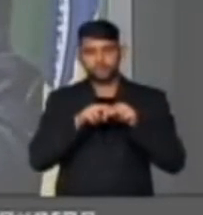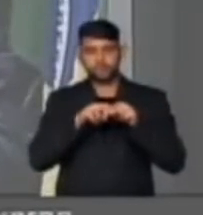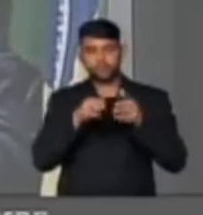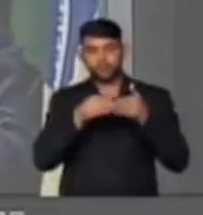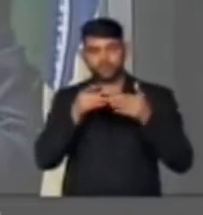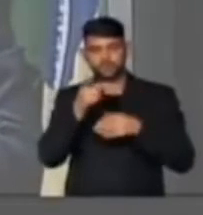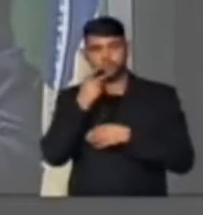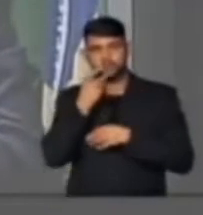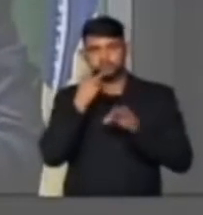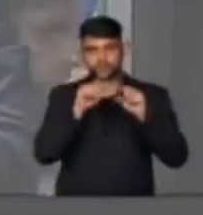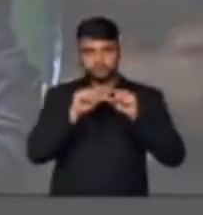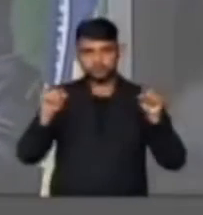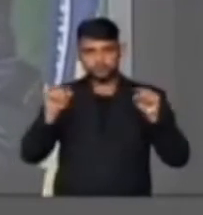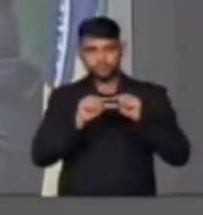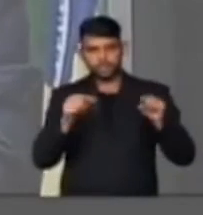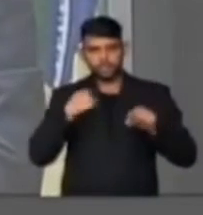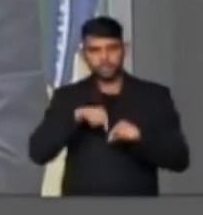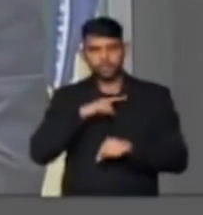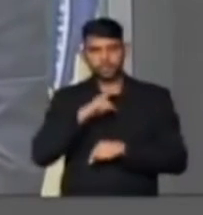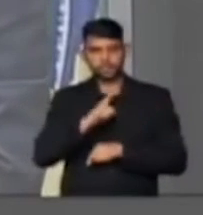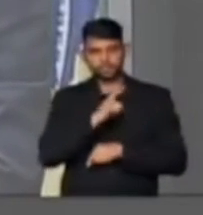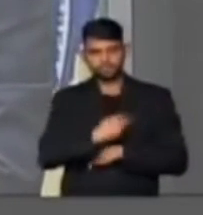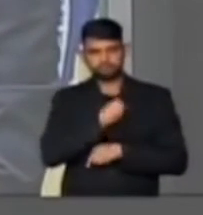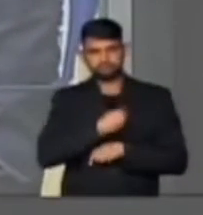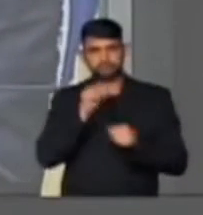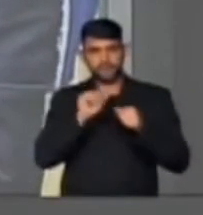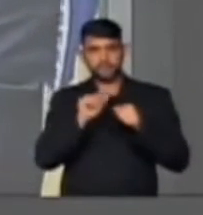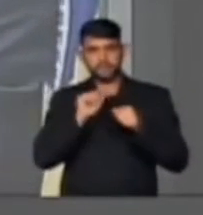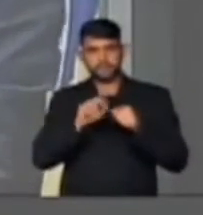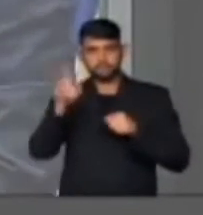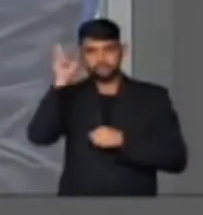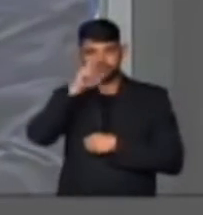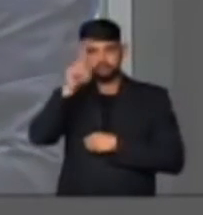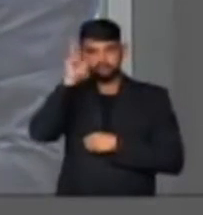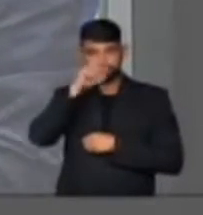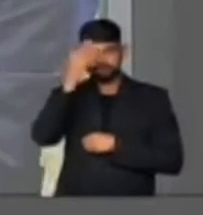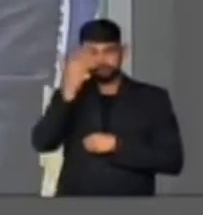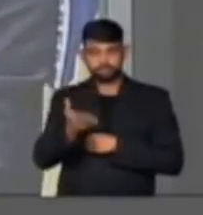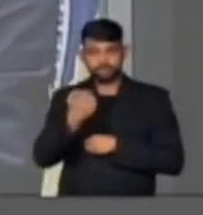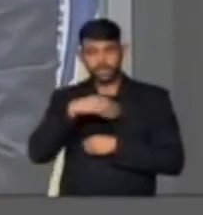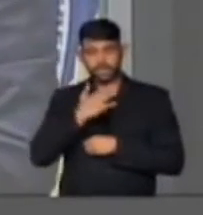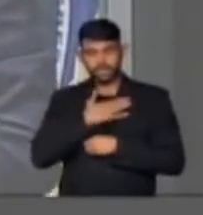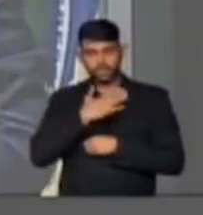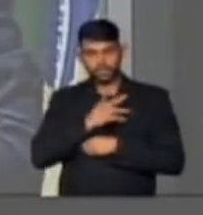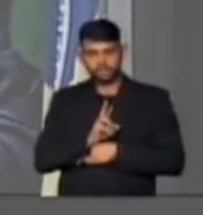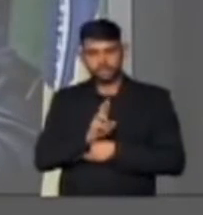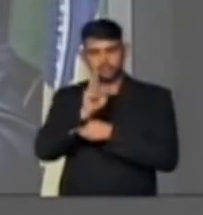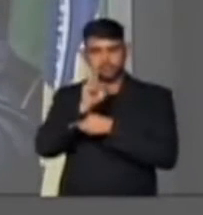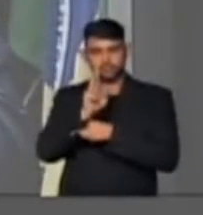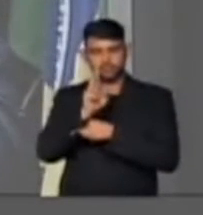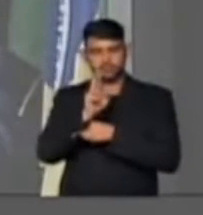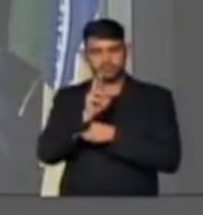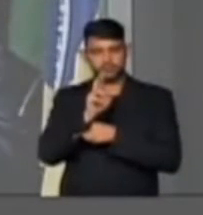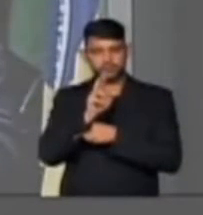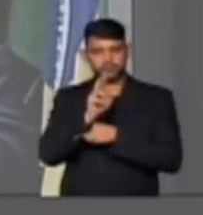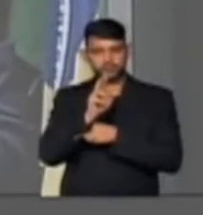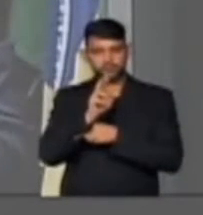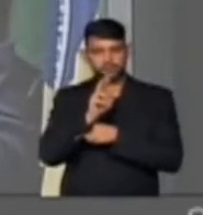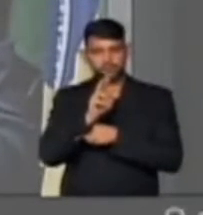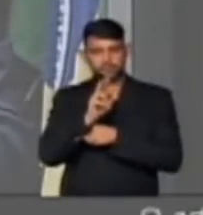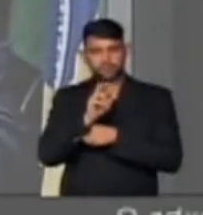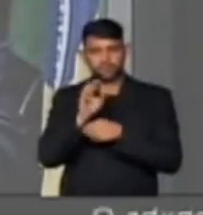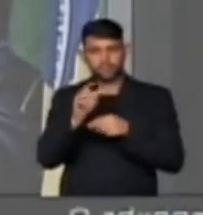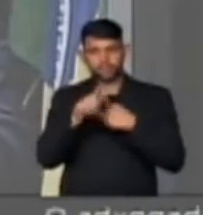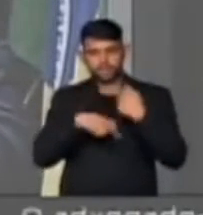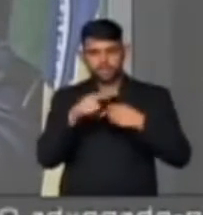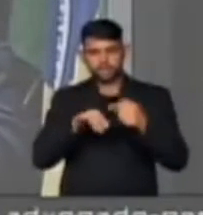essa frase, nós estamos aqui para fazer história. E eu, representante da geração Y, que